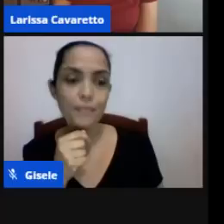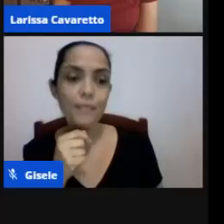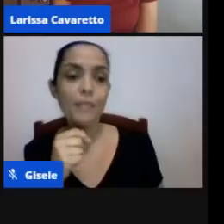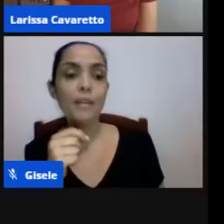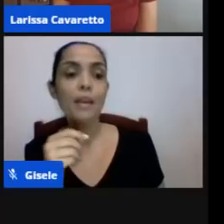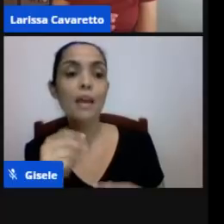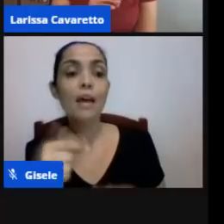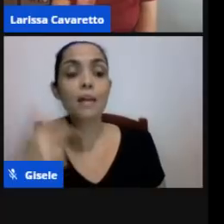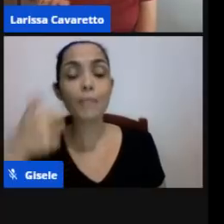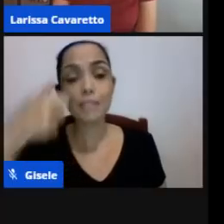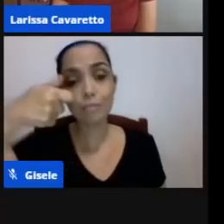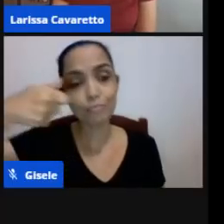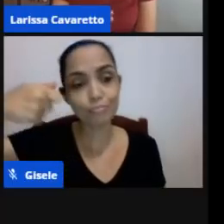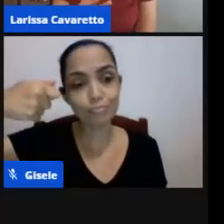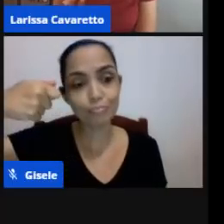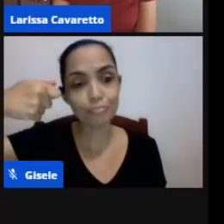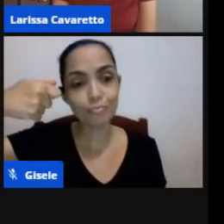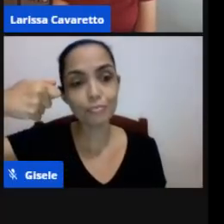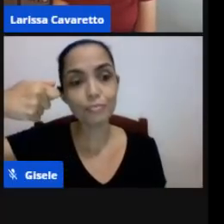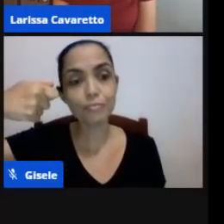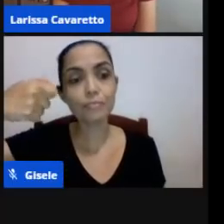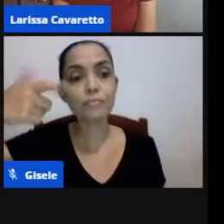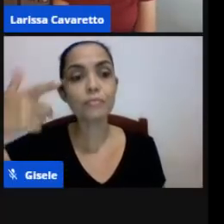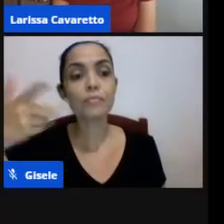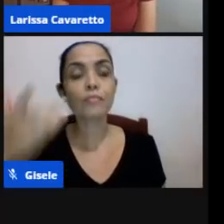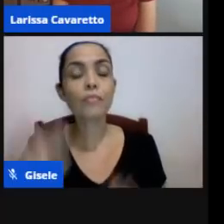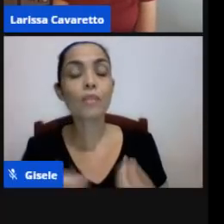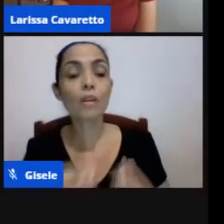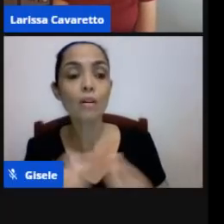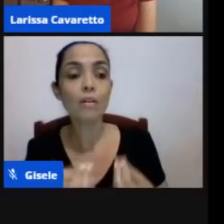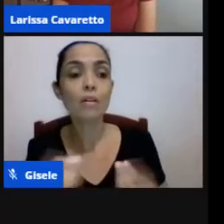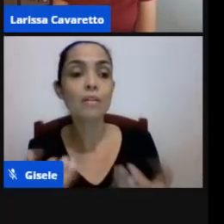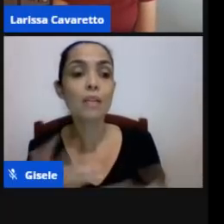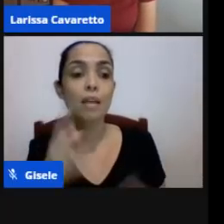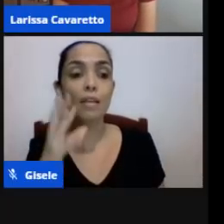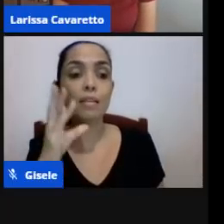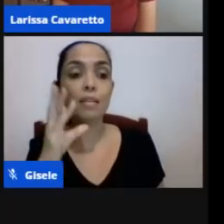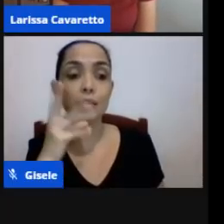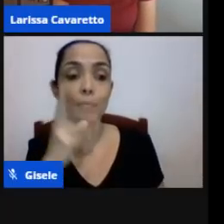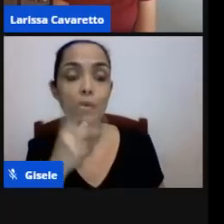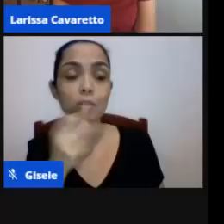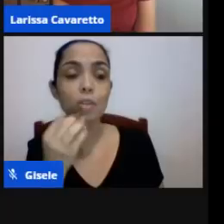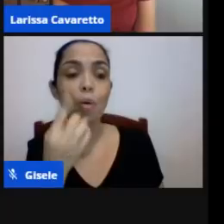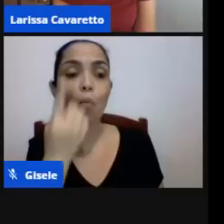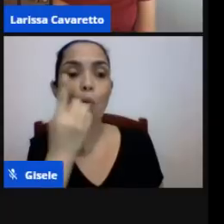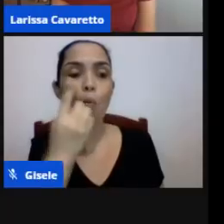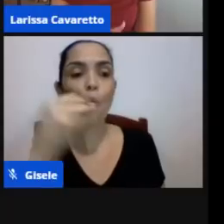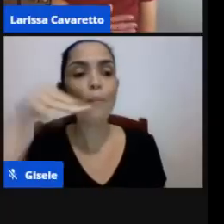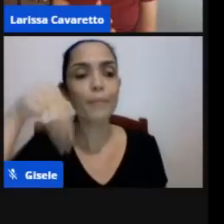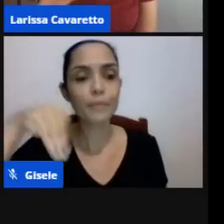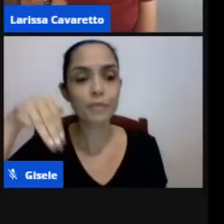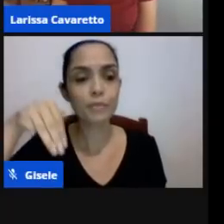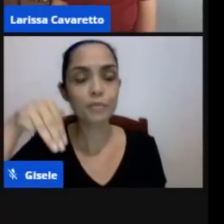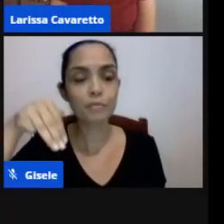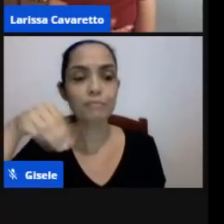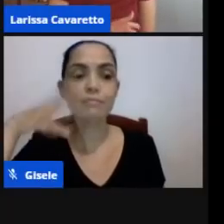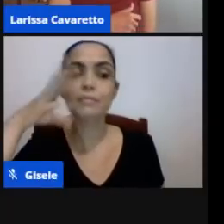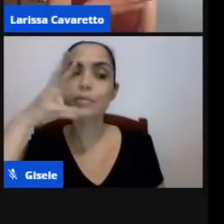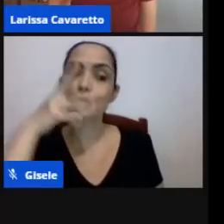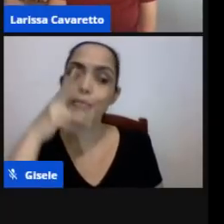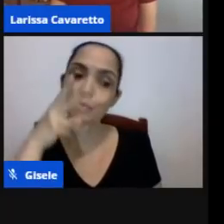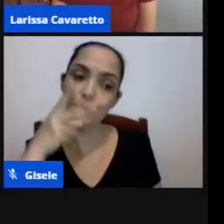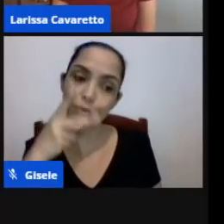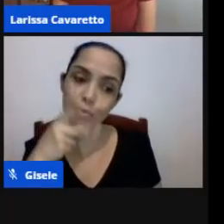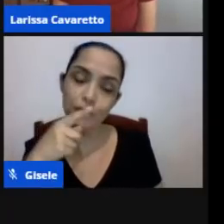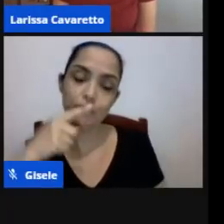termômetro comum, o termômetro digital comum, ele demora 1 minuto para marcar a temperatura. Então, pensa se fosse demorar 1